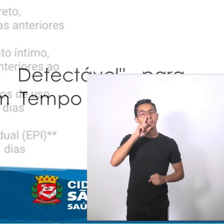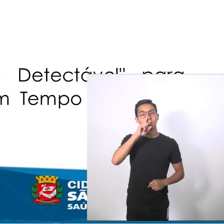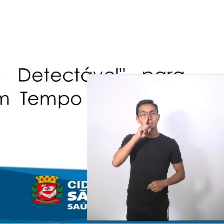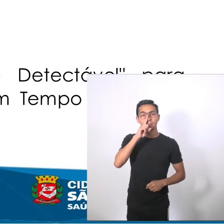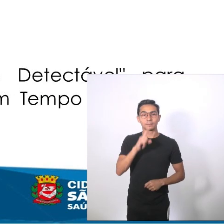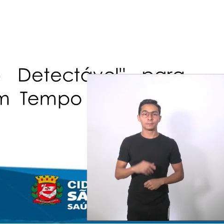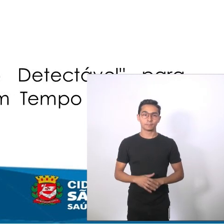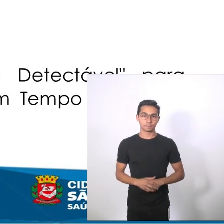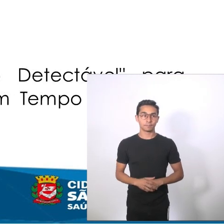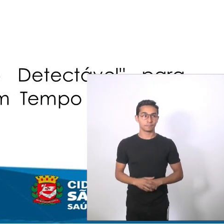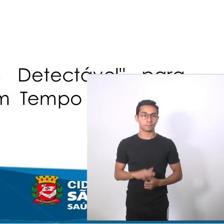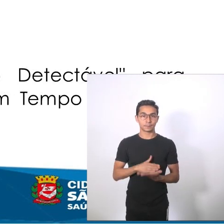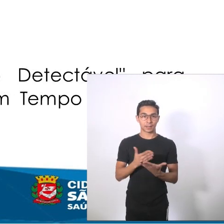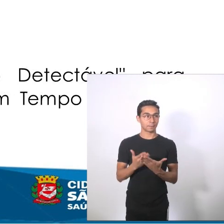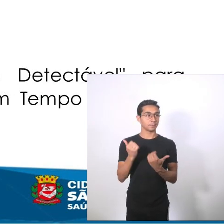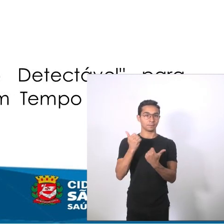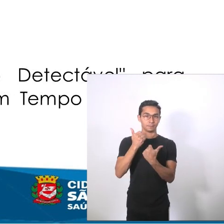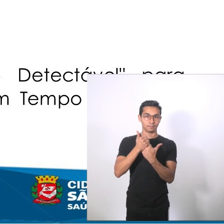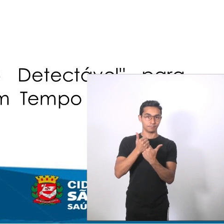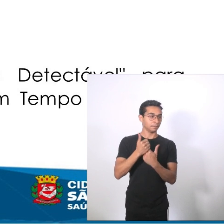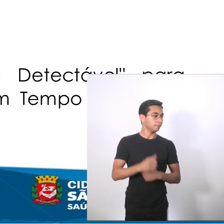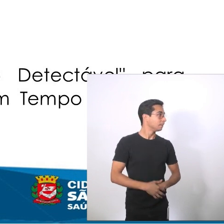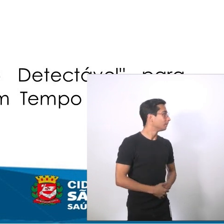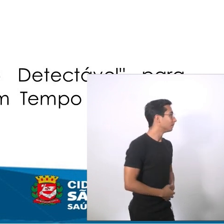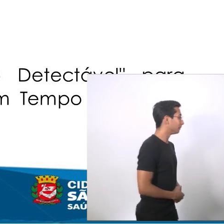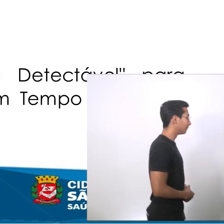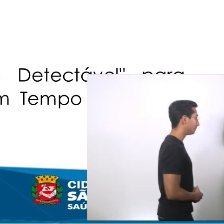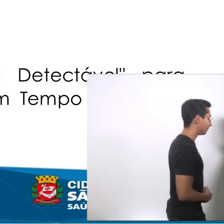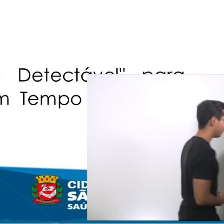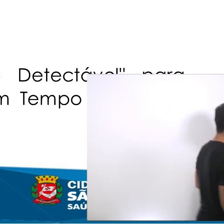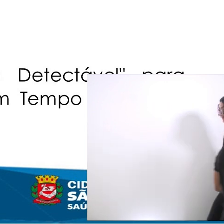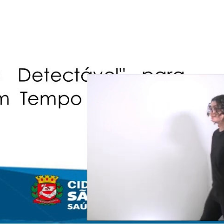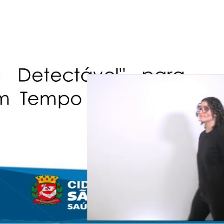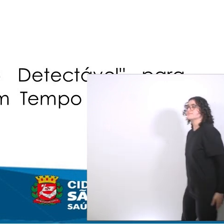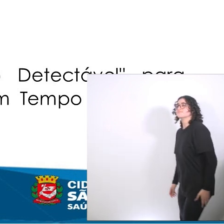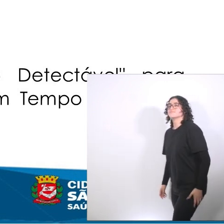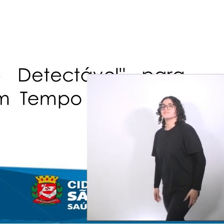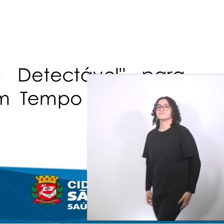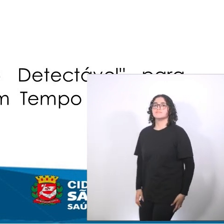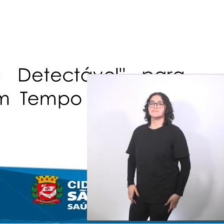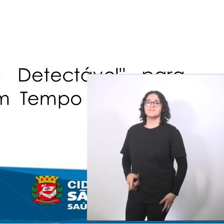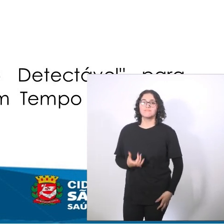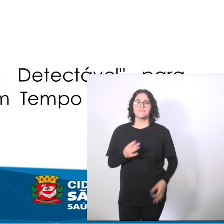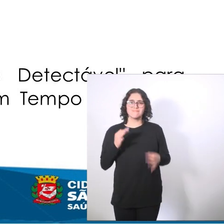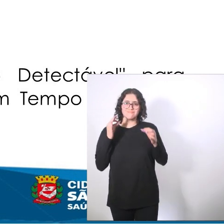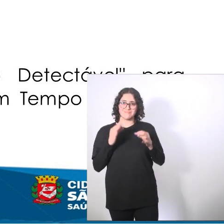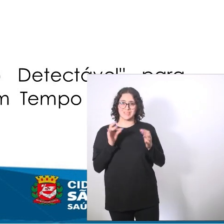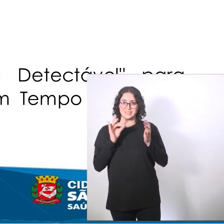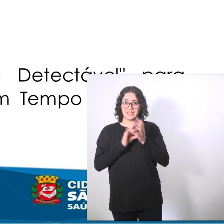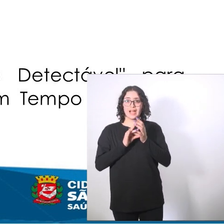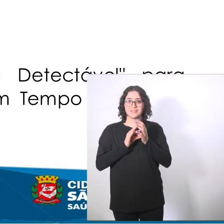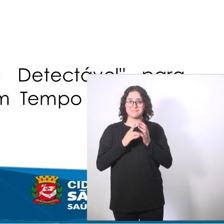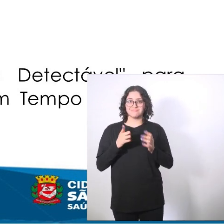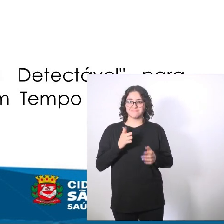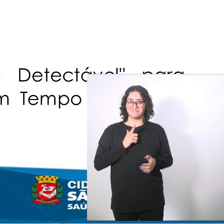Agora, a definição de caso confirmado vai se dar caso suspeito com resultado laboratorial